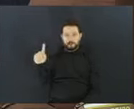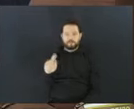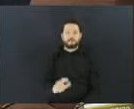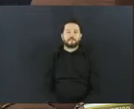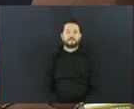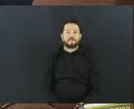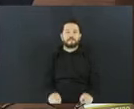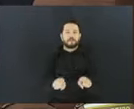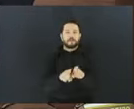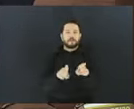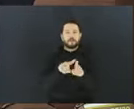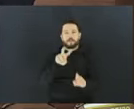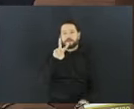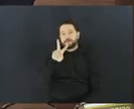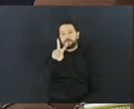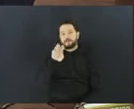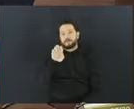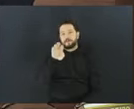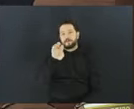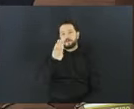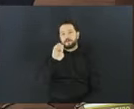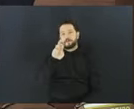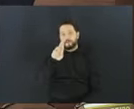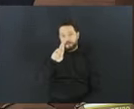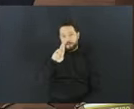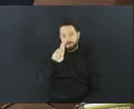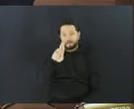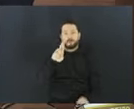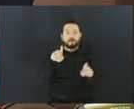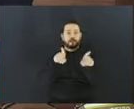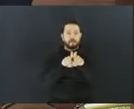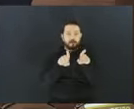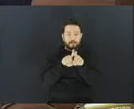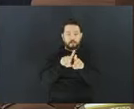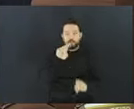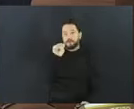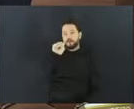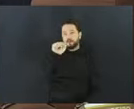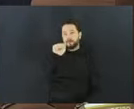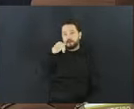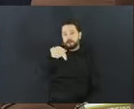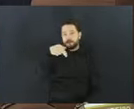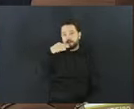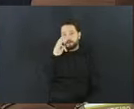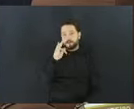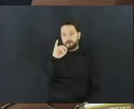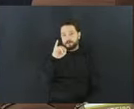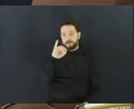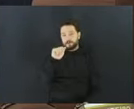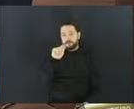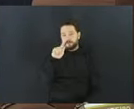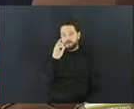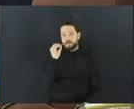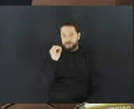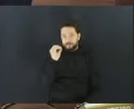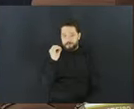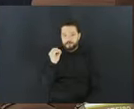Bombeiros, e ainda do soldado Santiago, do 23º Batalhão, e do soldado Piazza, do 13º